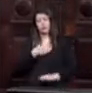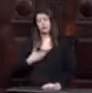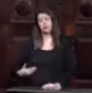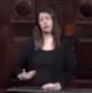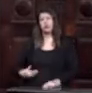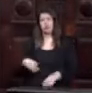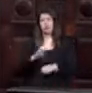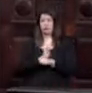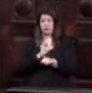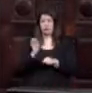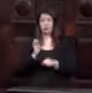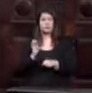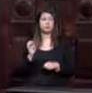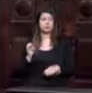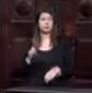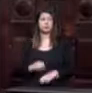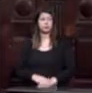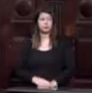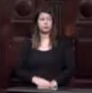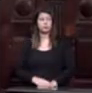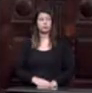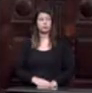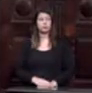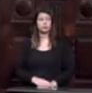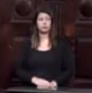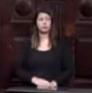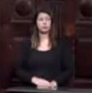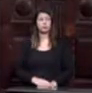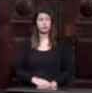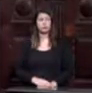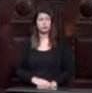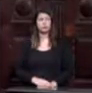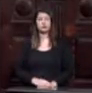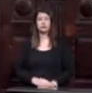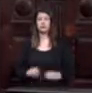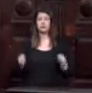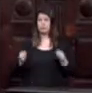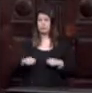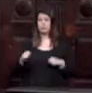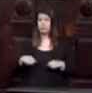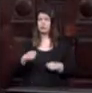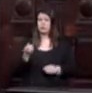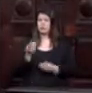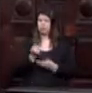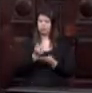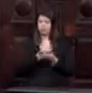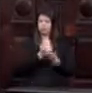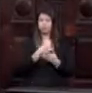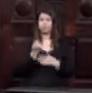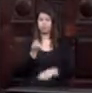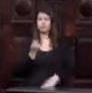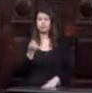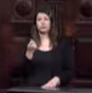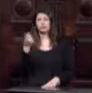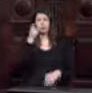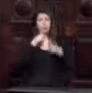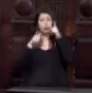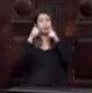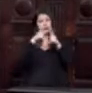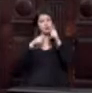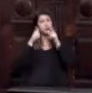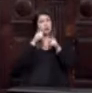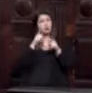dono desse dividendo, porque o controle majoritário é dele, passa a ter dinheiro suficiente para